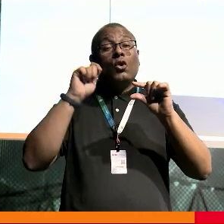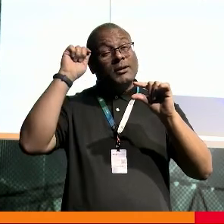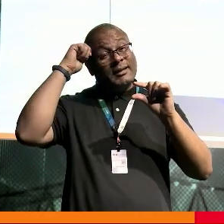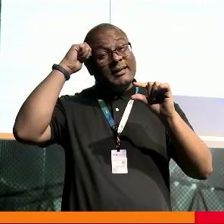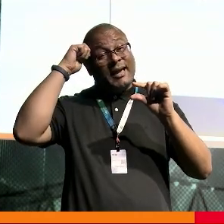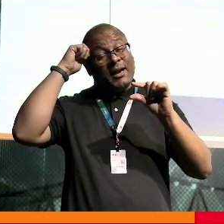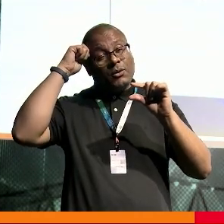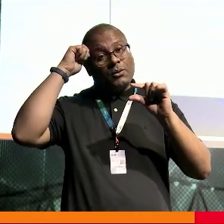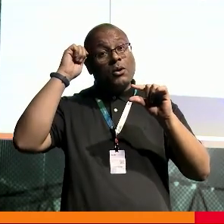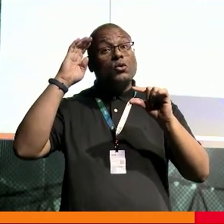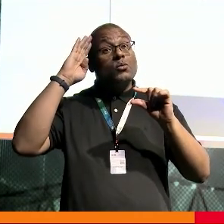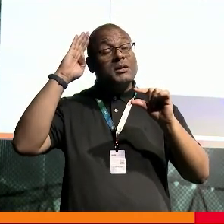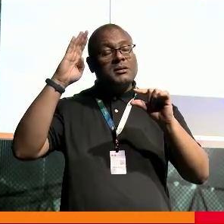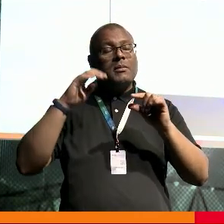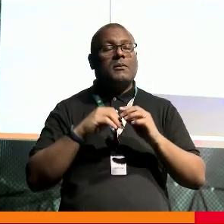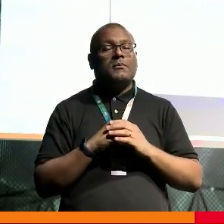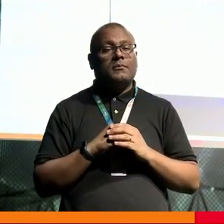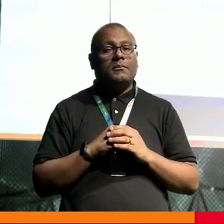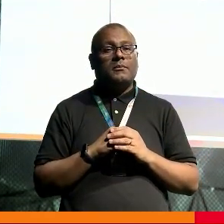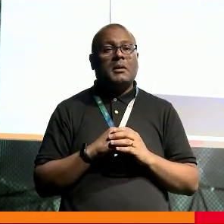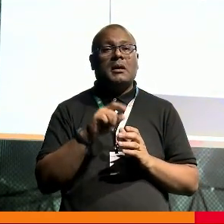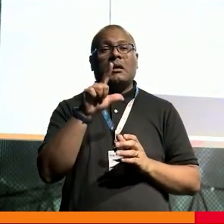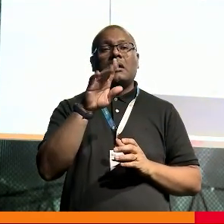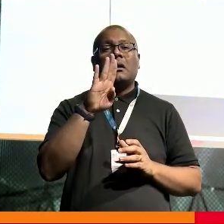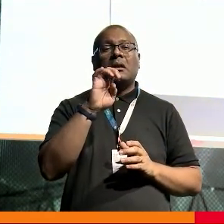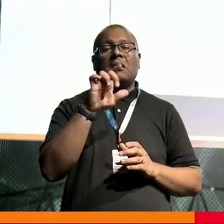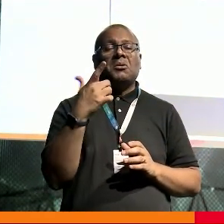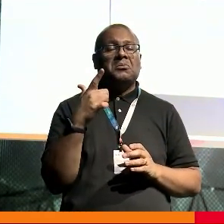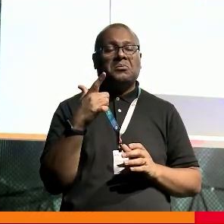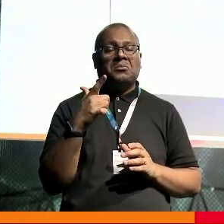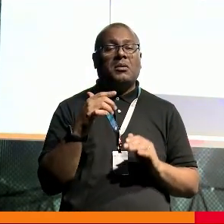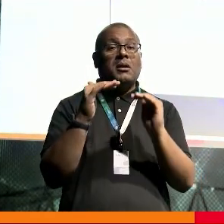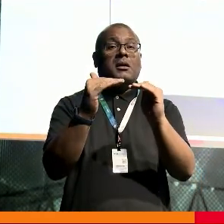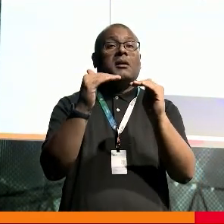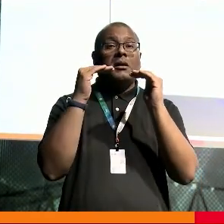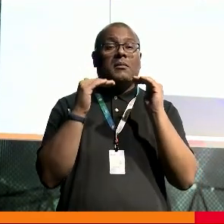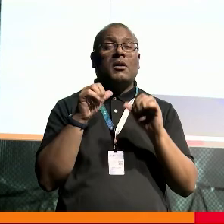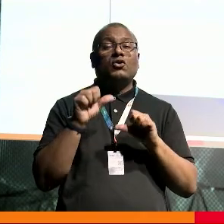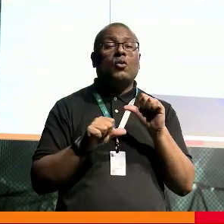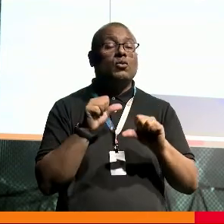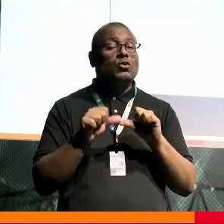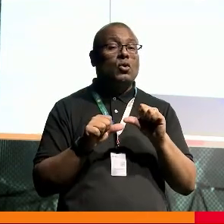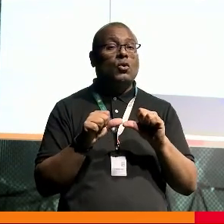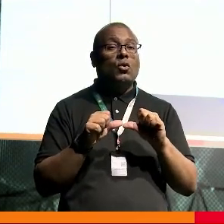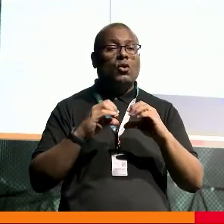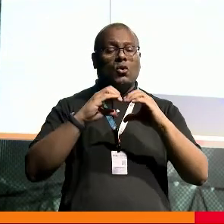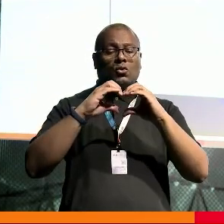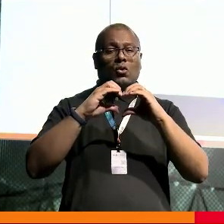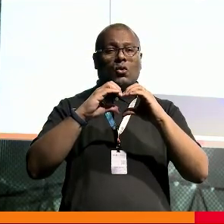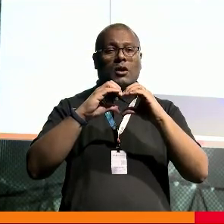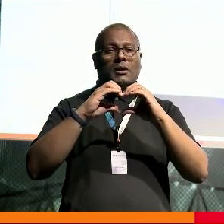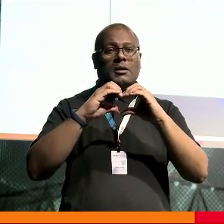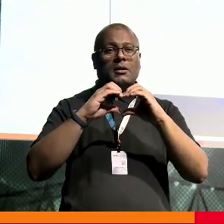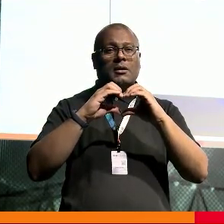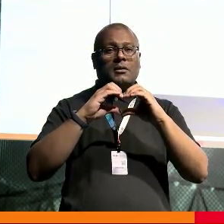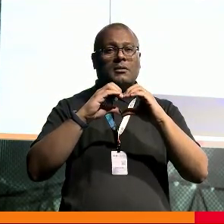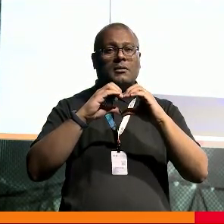Os textos principais. Label não tenho. Aqui embaixo, ele mexeu no coraçãozinho de